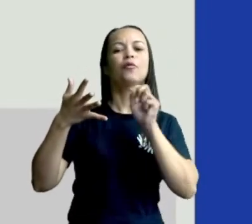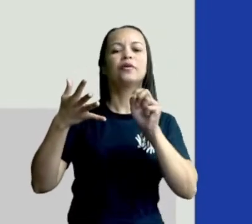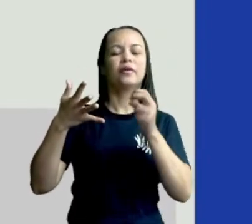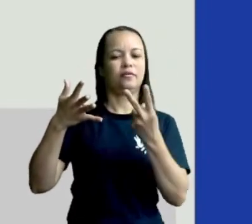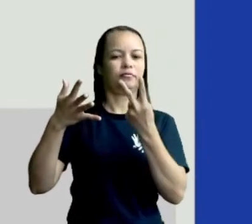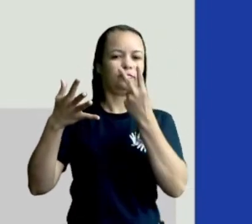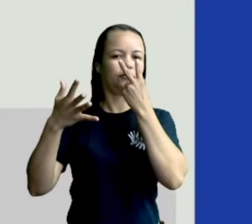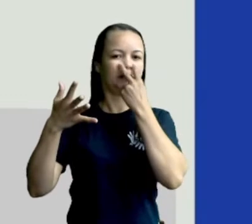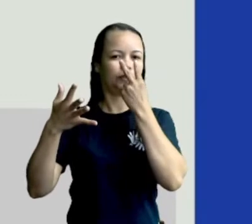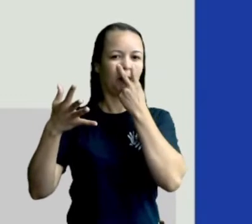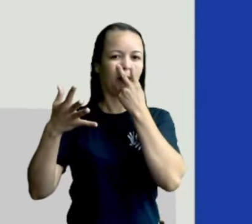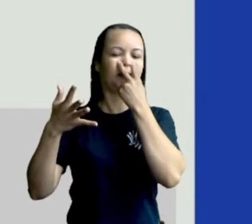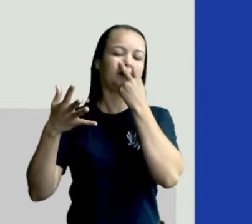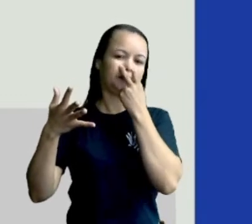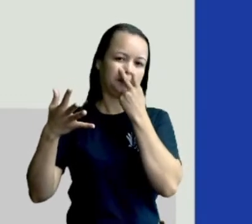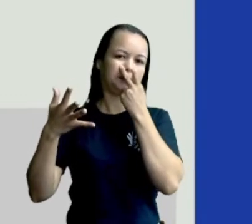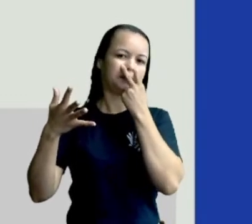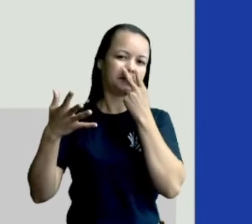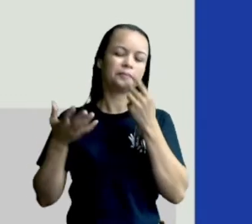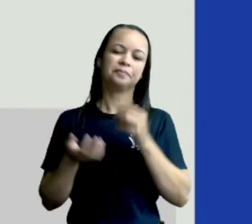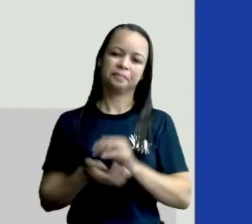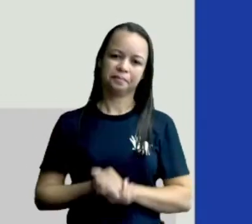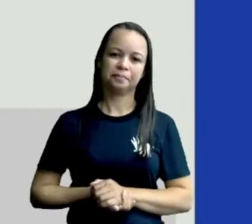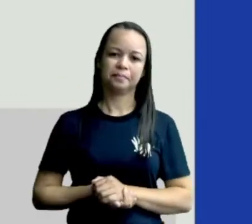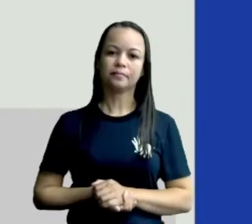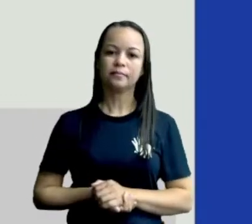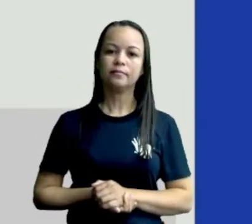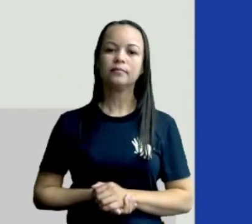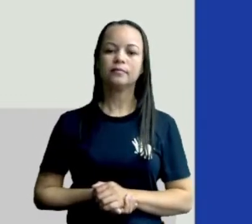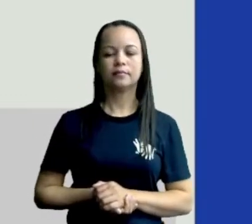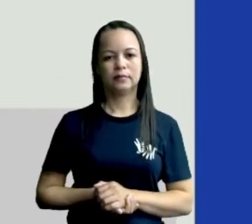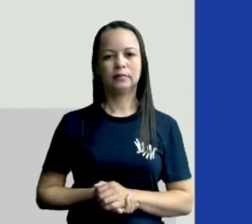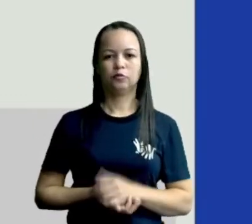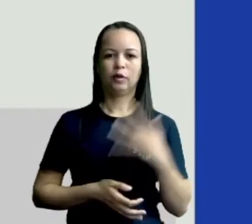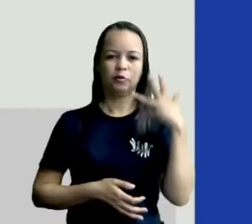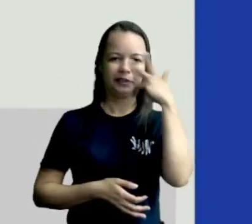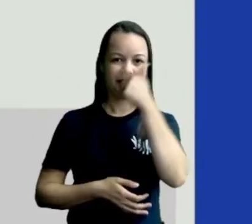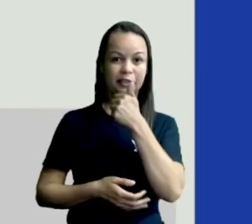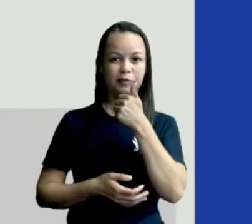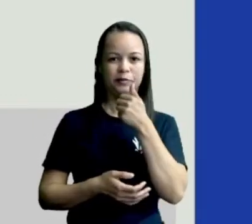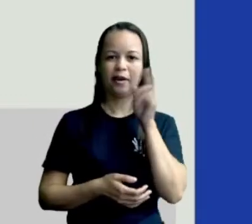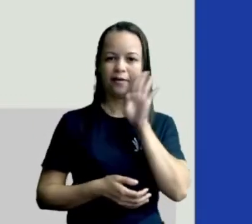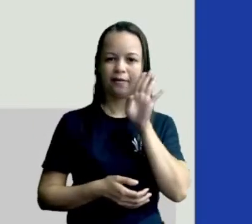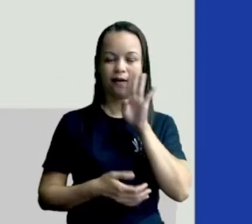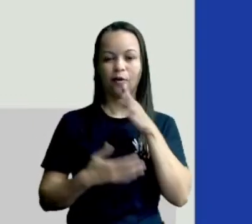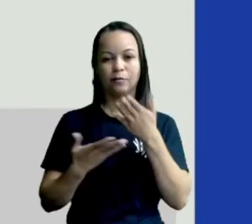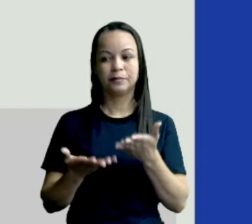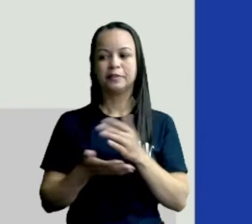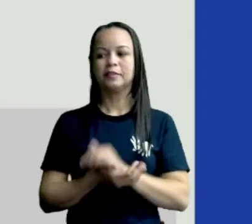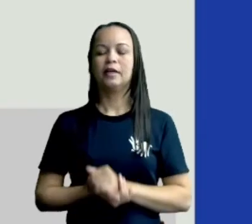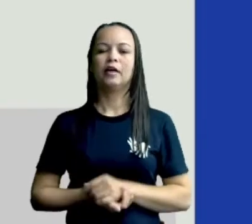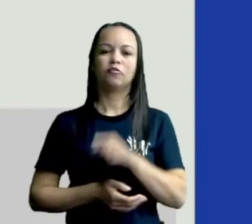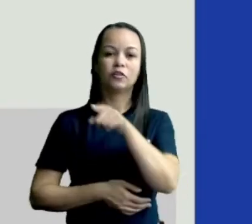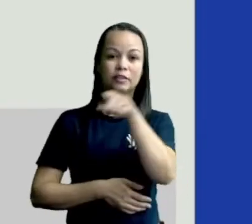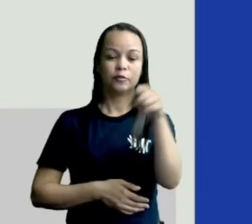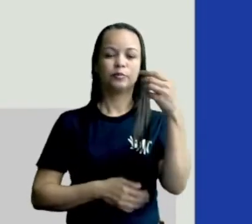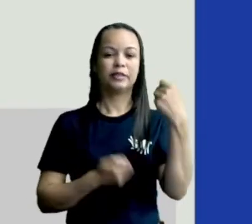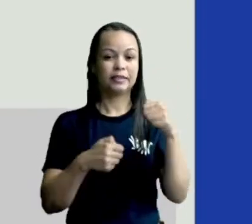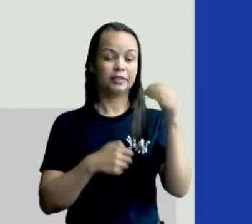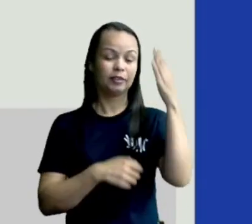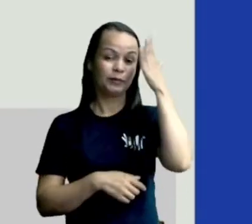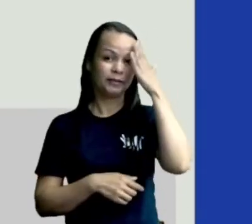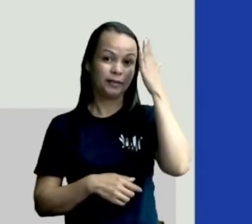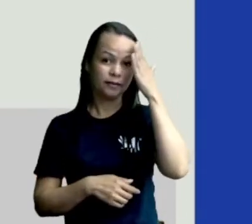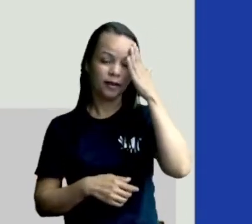da Vitória e, por fim, Vitória de Santo Antão. Olha que bonito, não é não? Ó, você tem que entender, viu? Tem